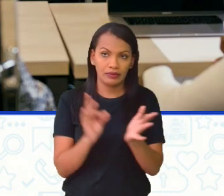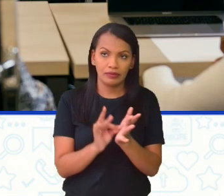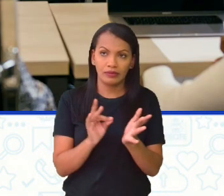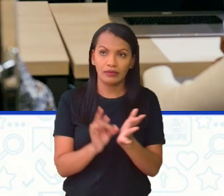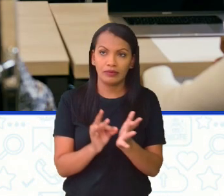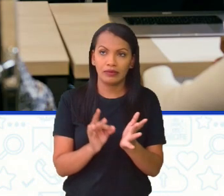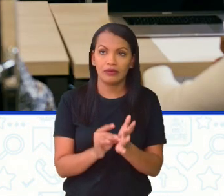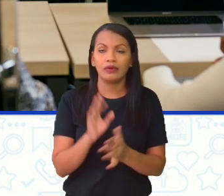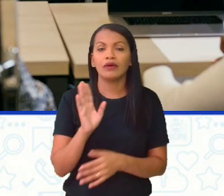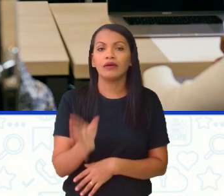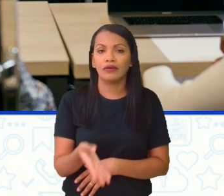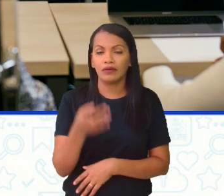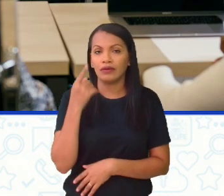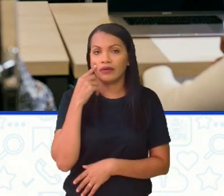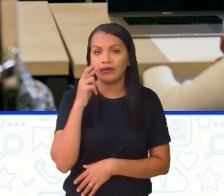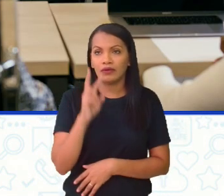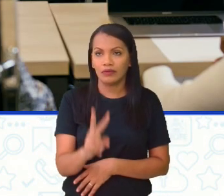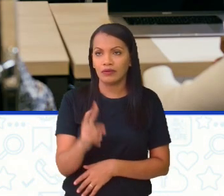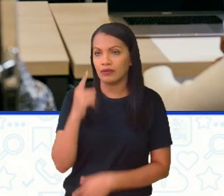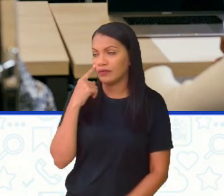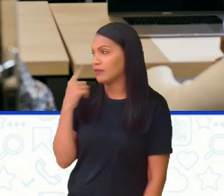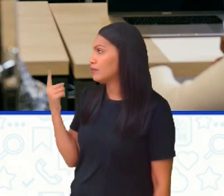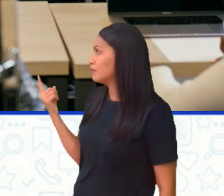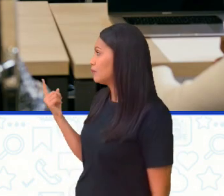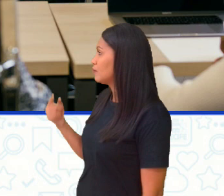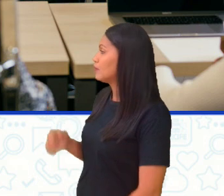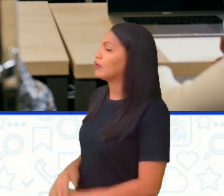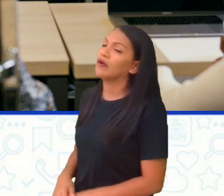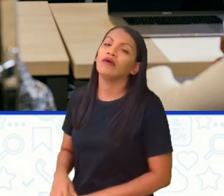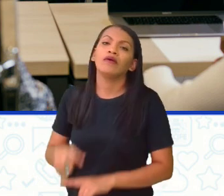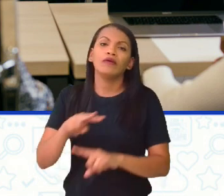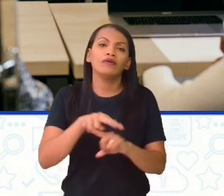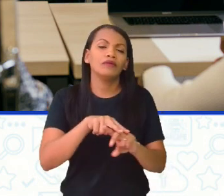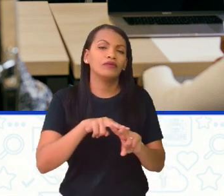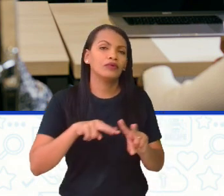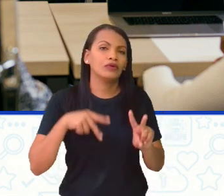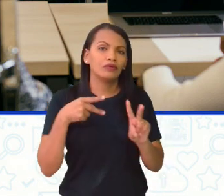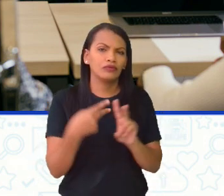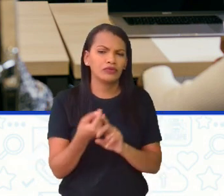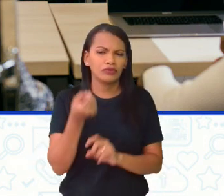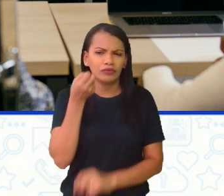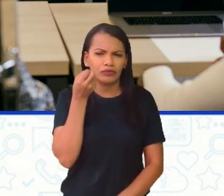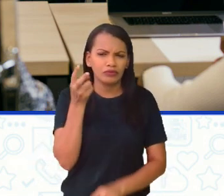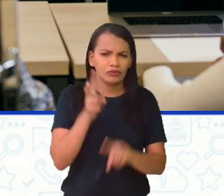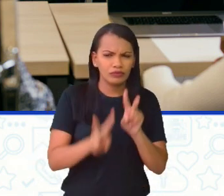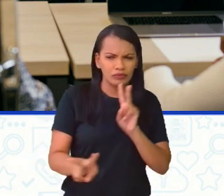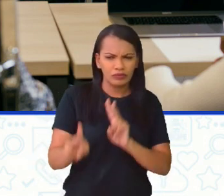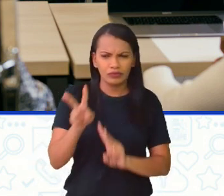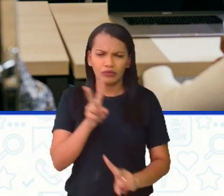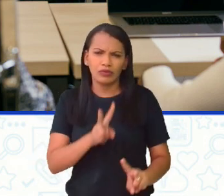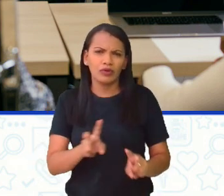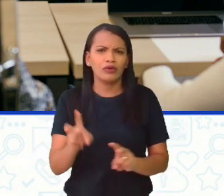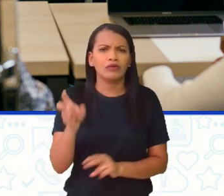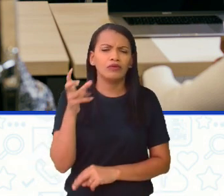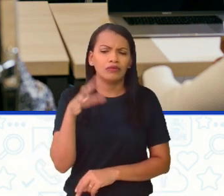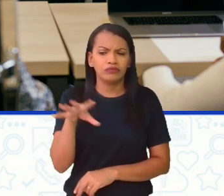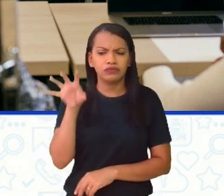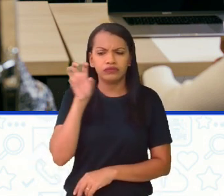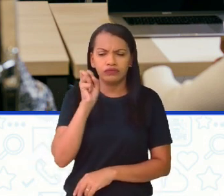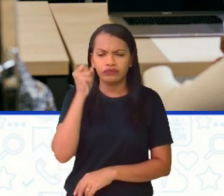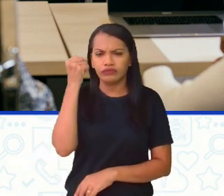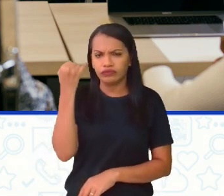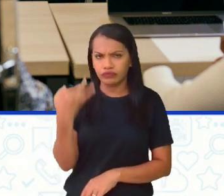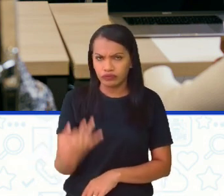E aí eu deixo aí para vocês os recursos audiovisuais, né? Que deve existir. A linguagem que predomina